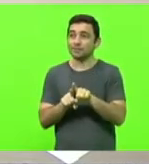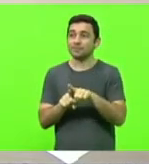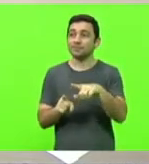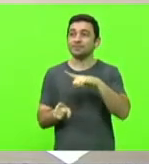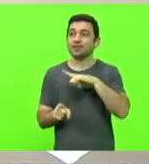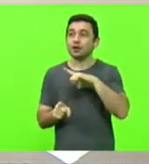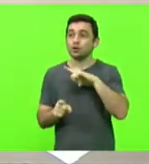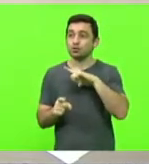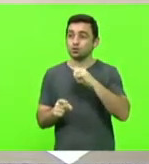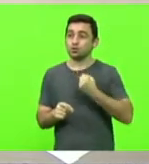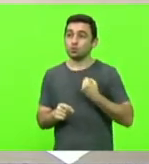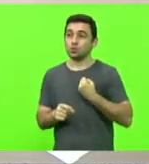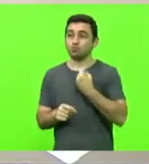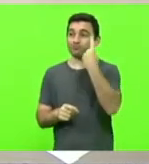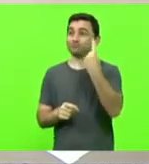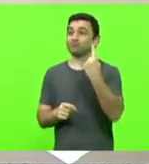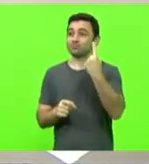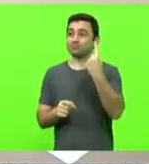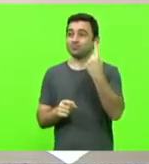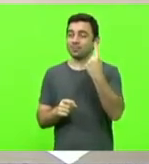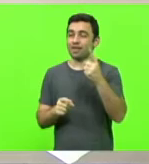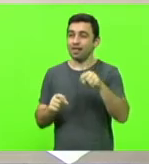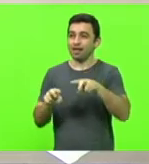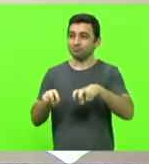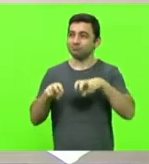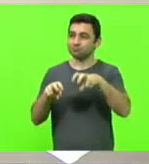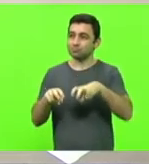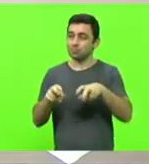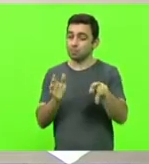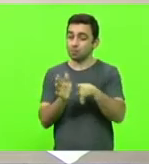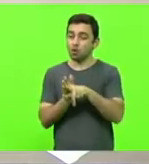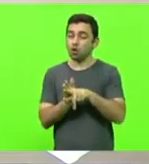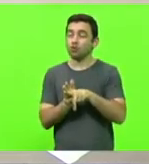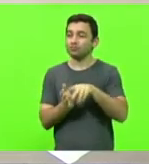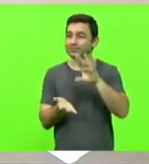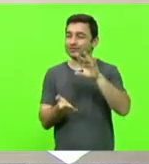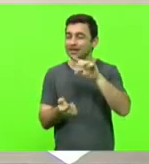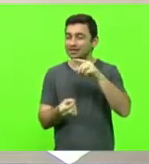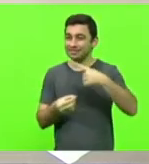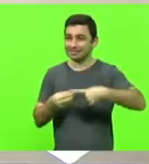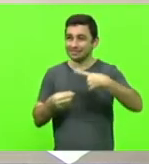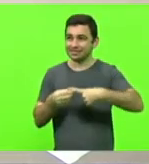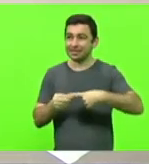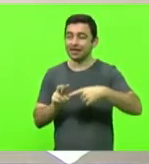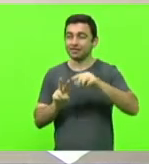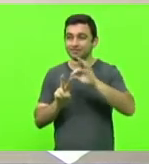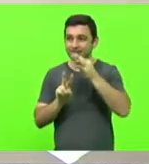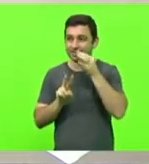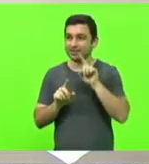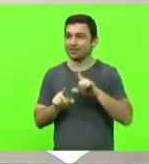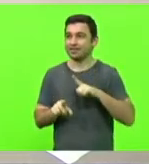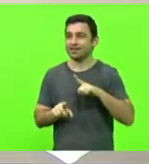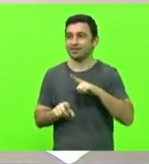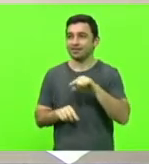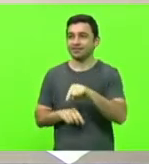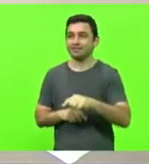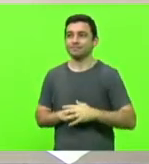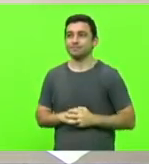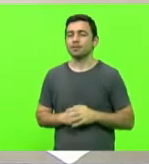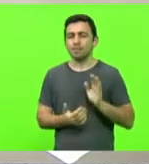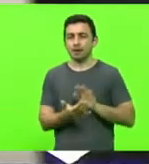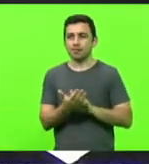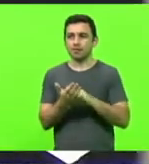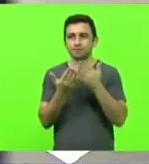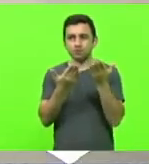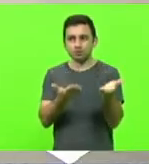número um da agroindústria na cidade de Videira e região. Parabéns pelo seu trabalho como prefeito e parabéns pelo prêmio,